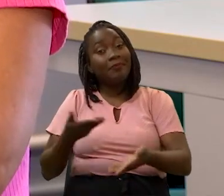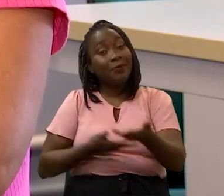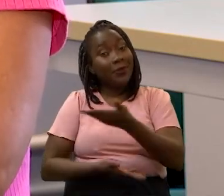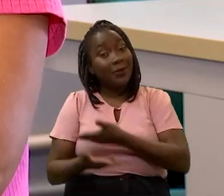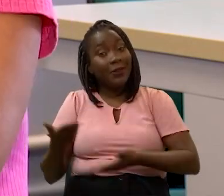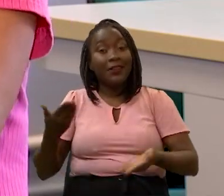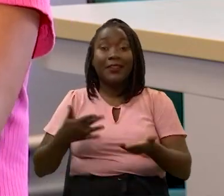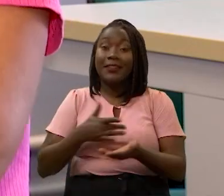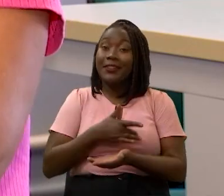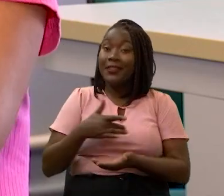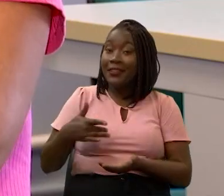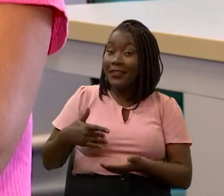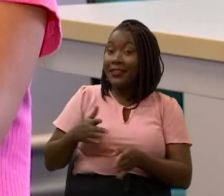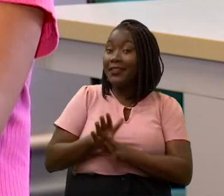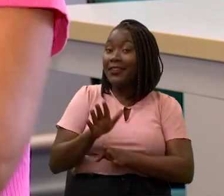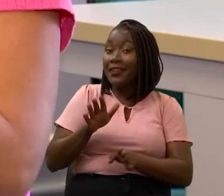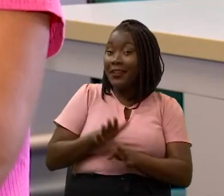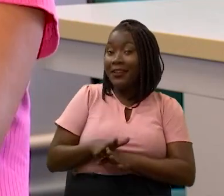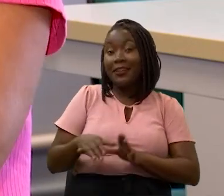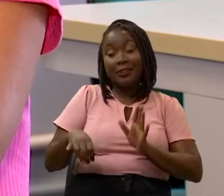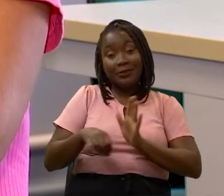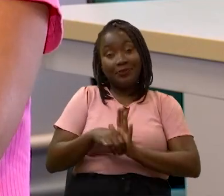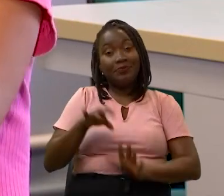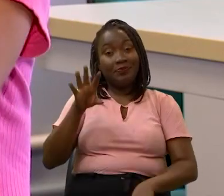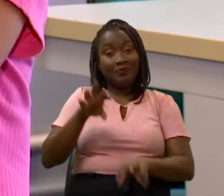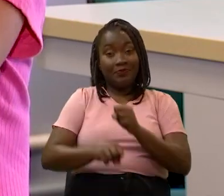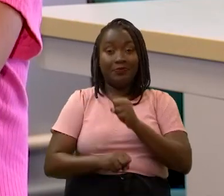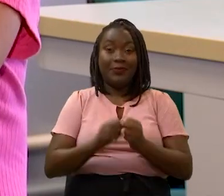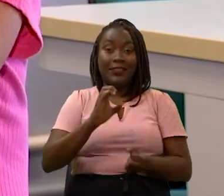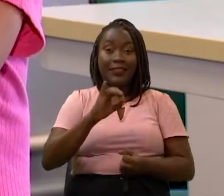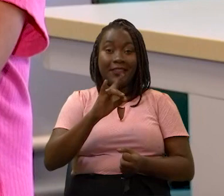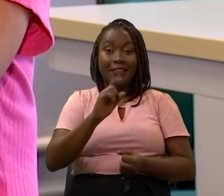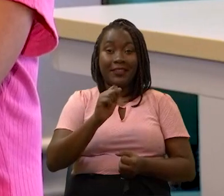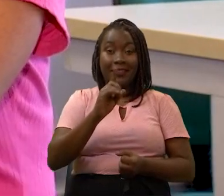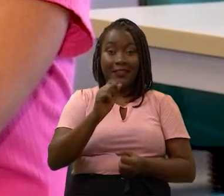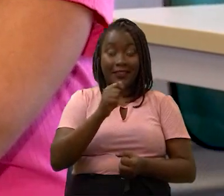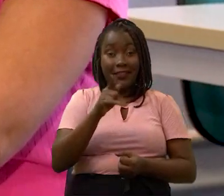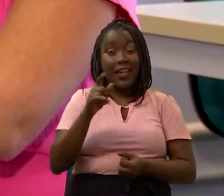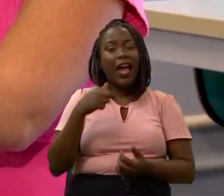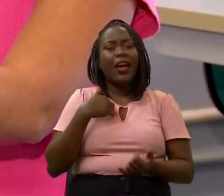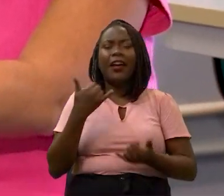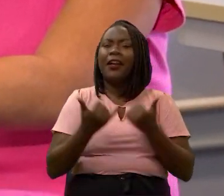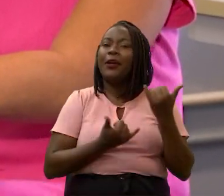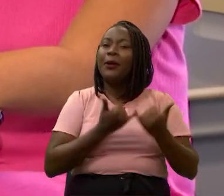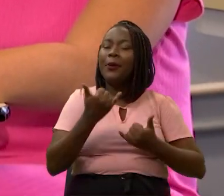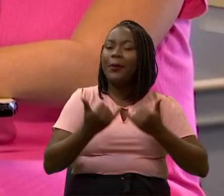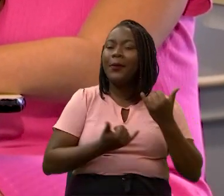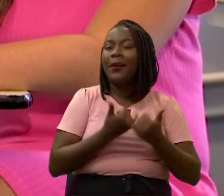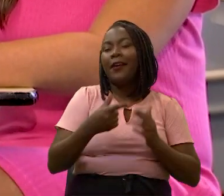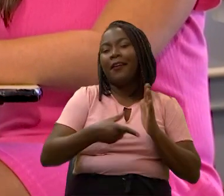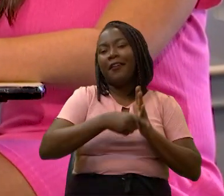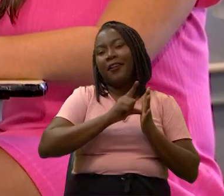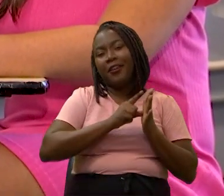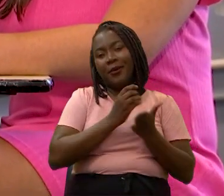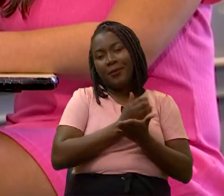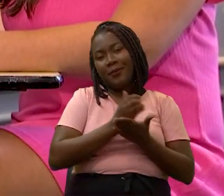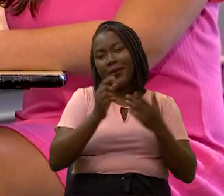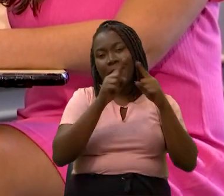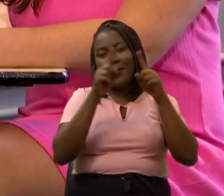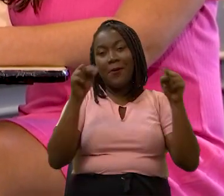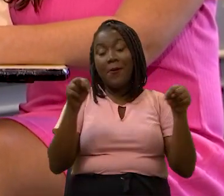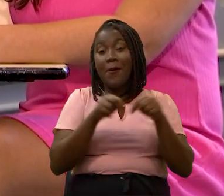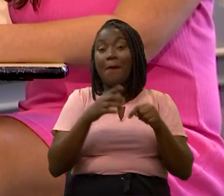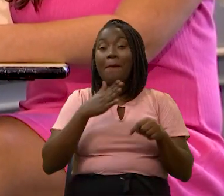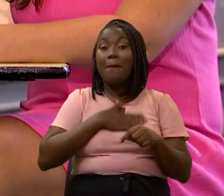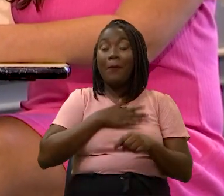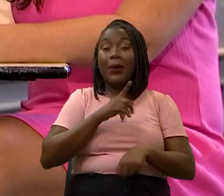convivência que seja saudável e orientadora de um caráter, de uma formação cidadã. Bom, eu estava até brincando antes da gente começar o quadro, né,